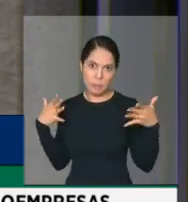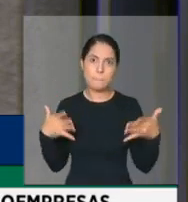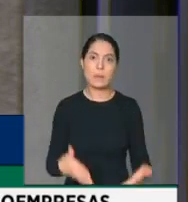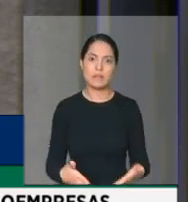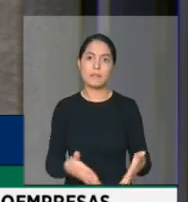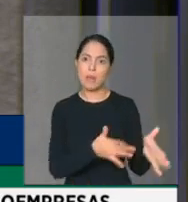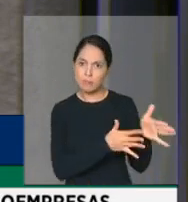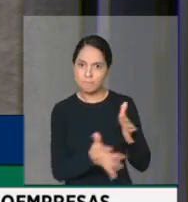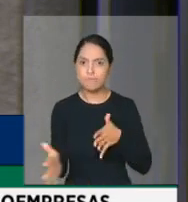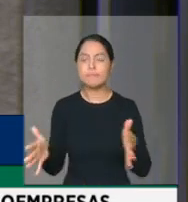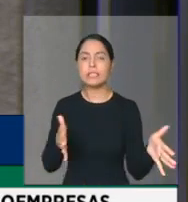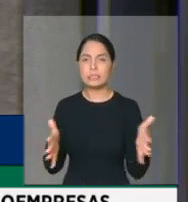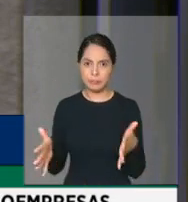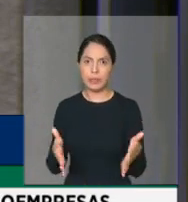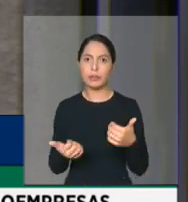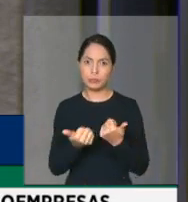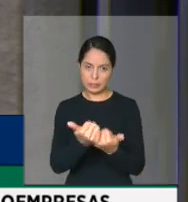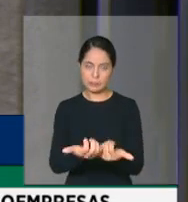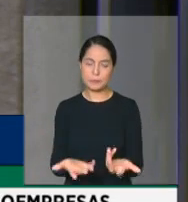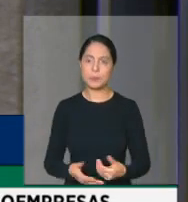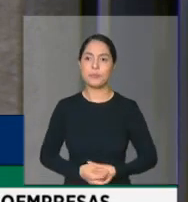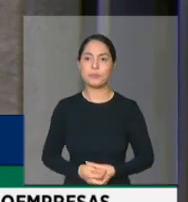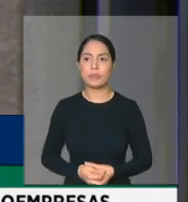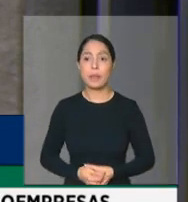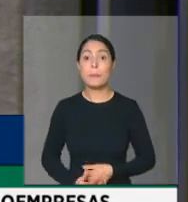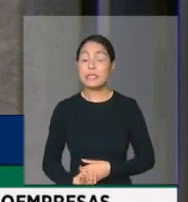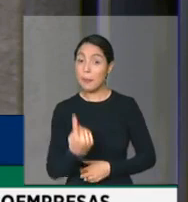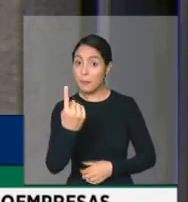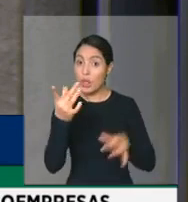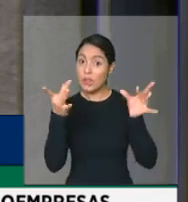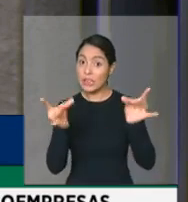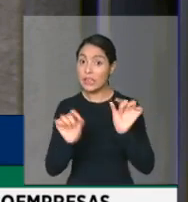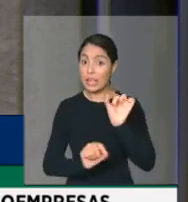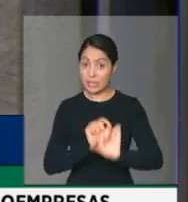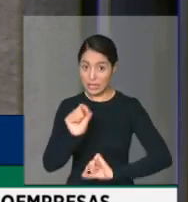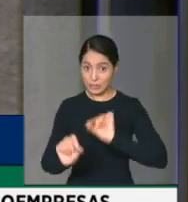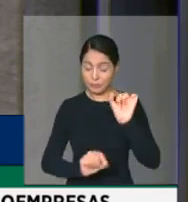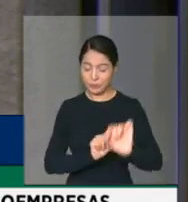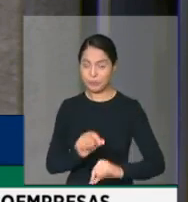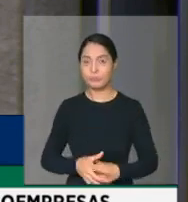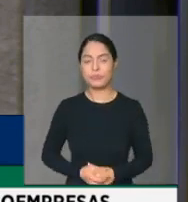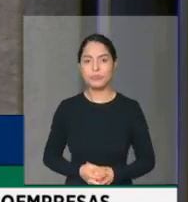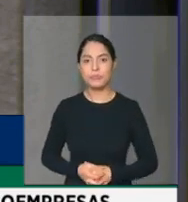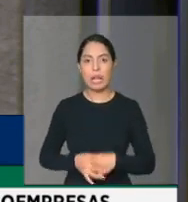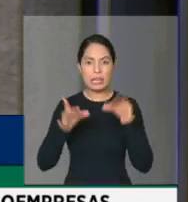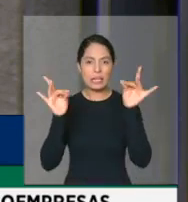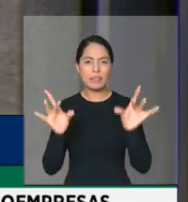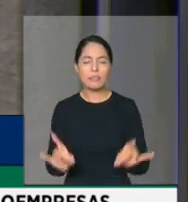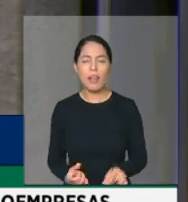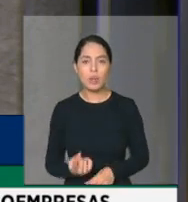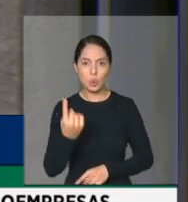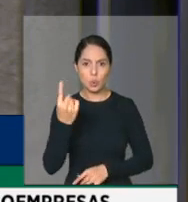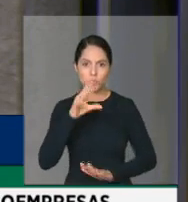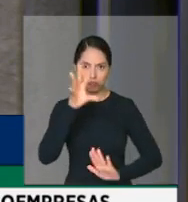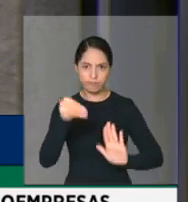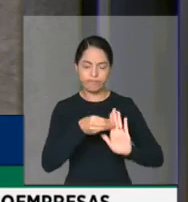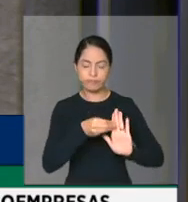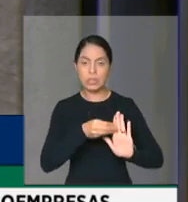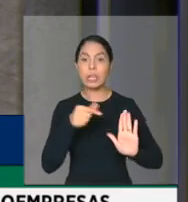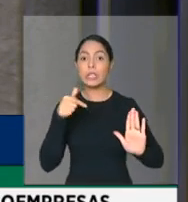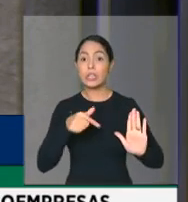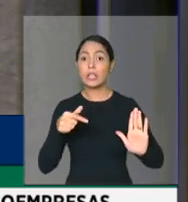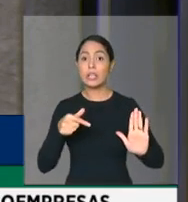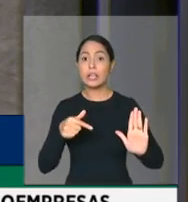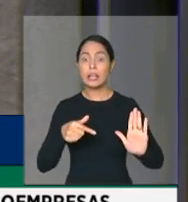nesse processo. E mais um detalhe é que esse projeto, nós autorizamos nesse projeto que o